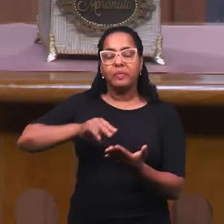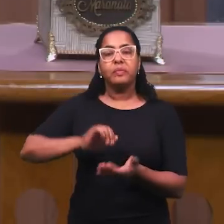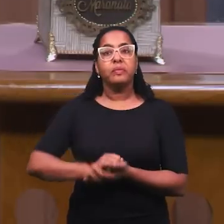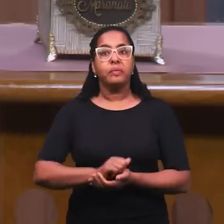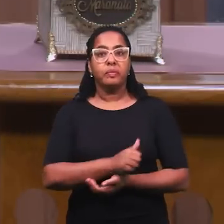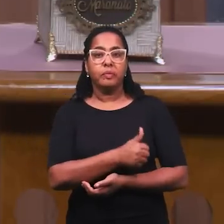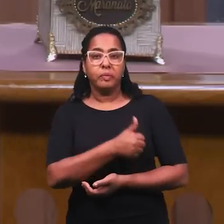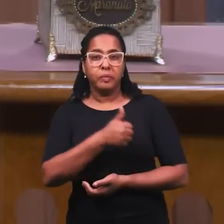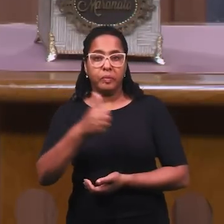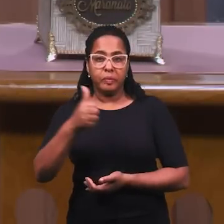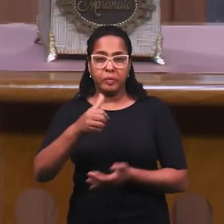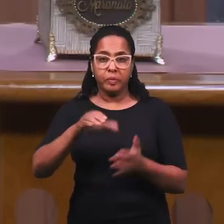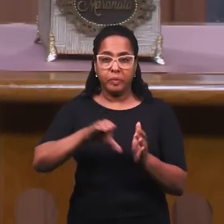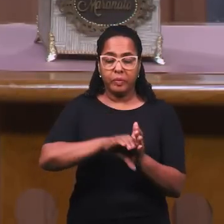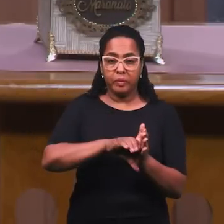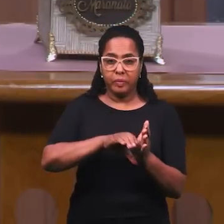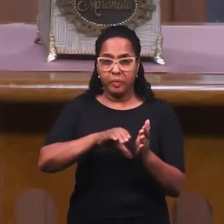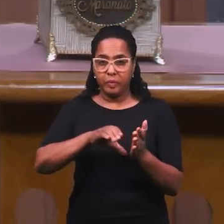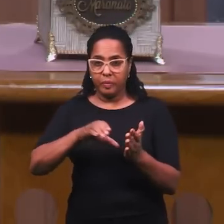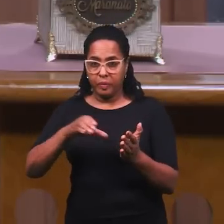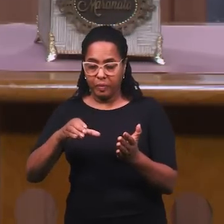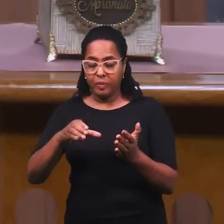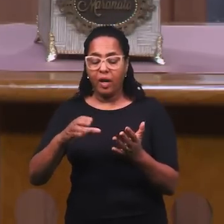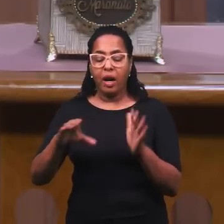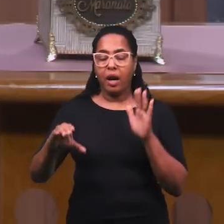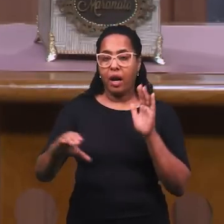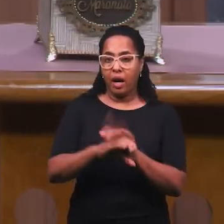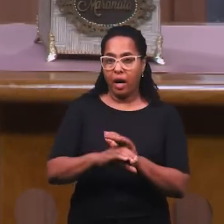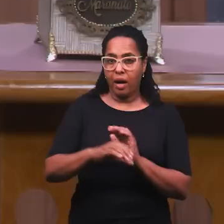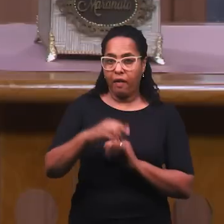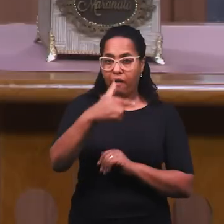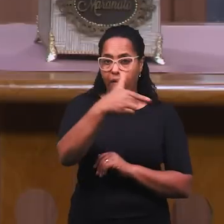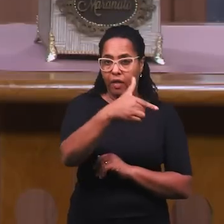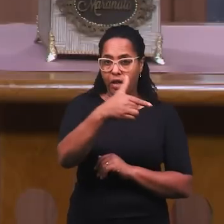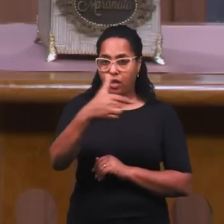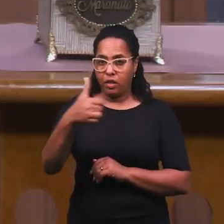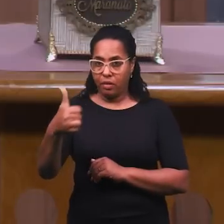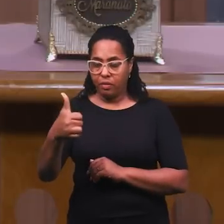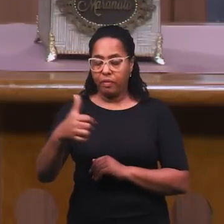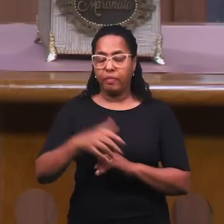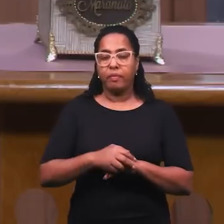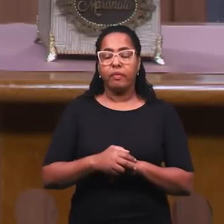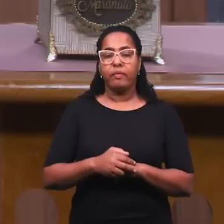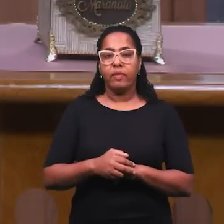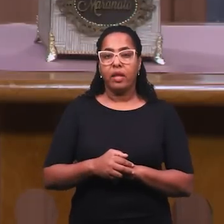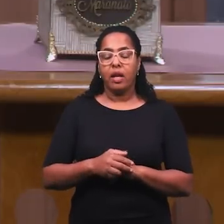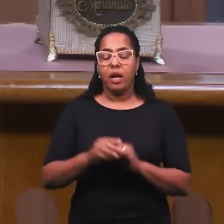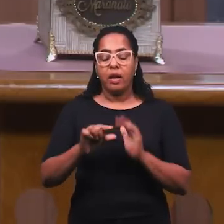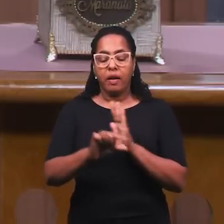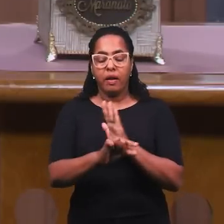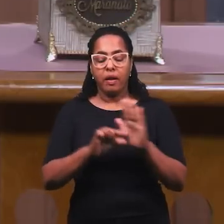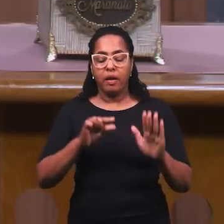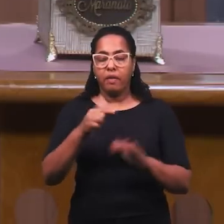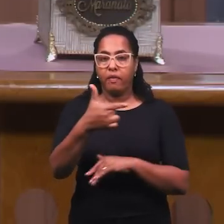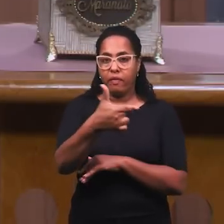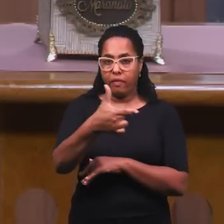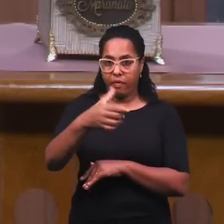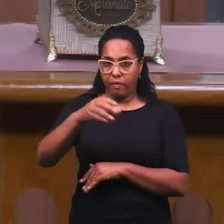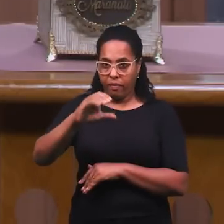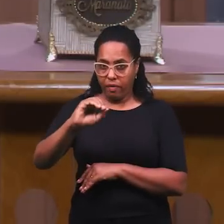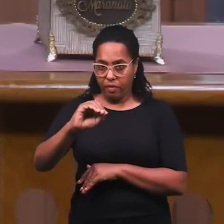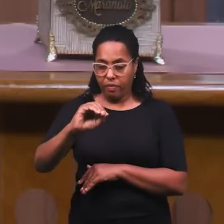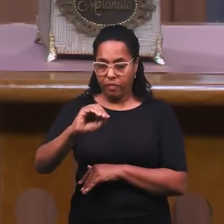que está no primeiro livro de Crônicas, capítulo 21. Nós vamos ler a partir do